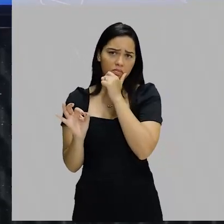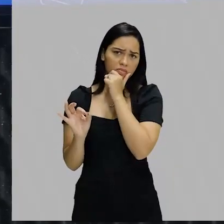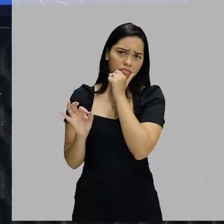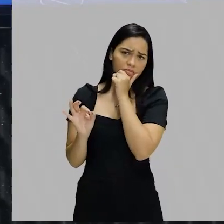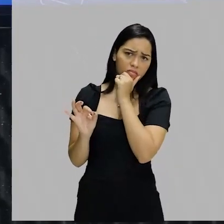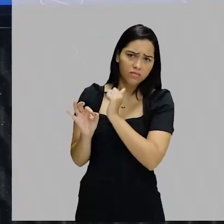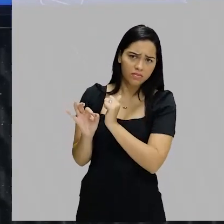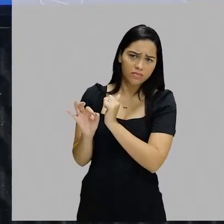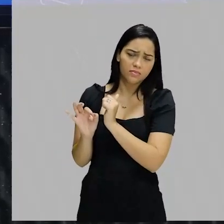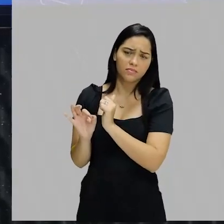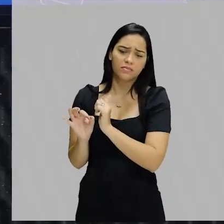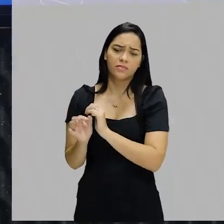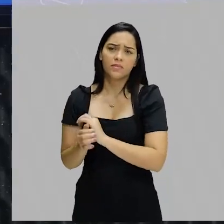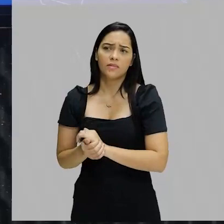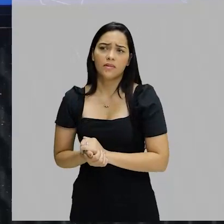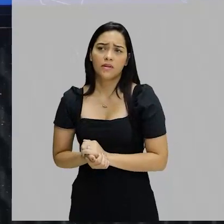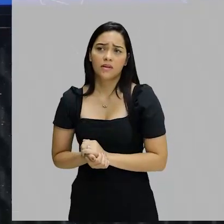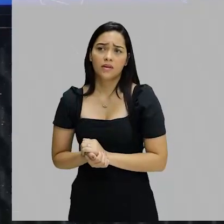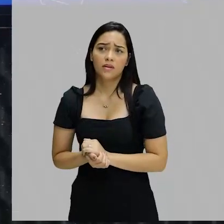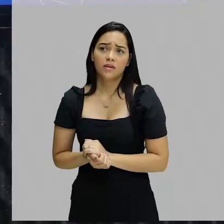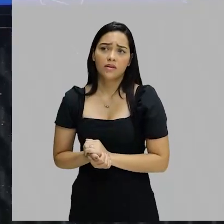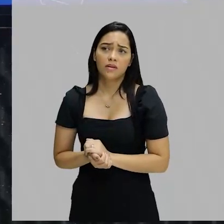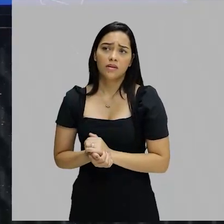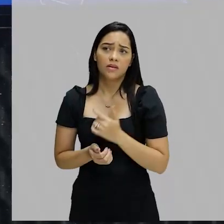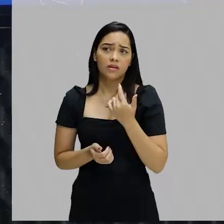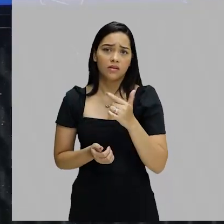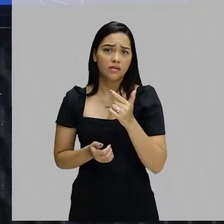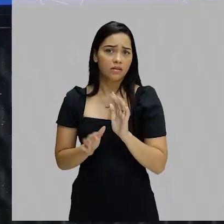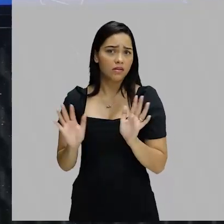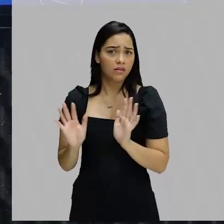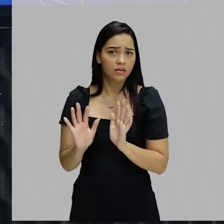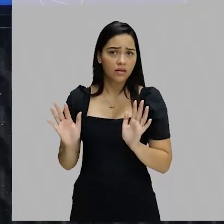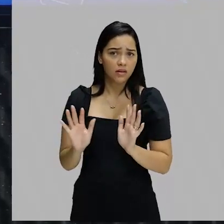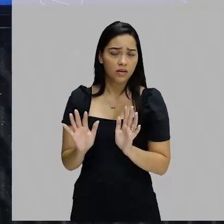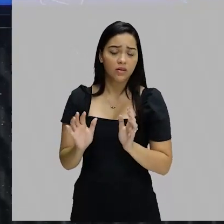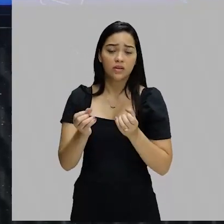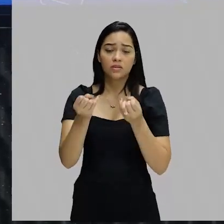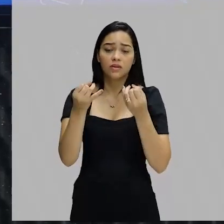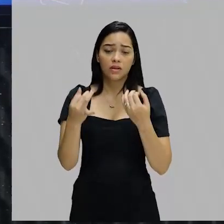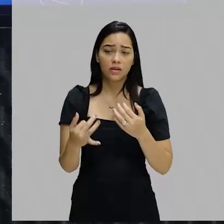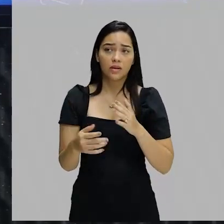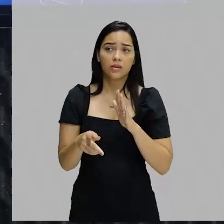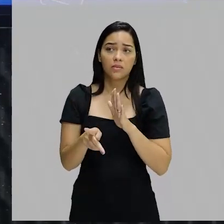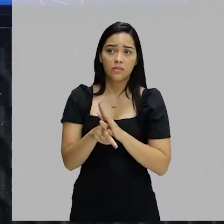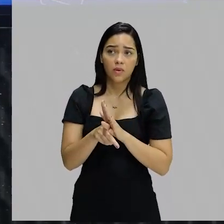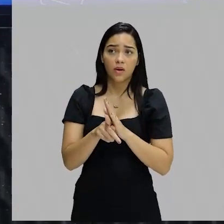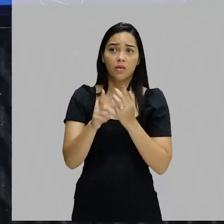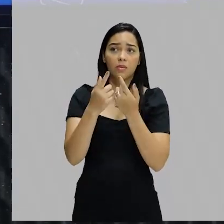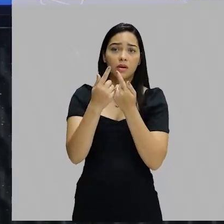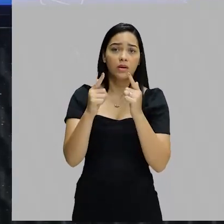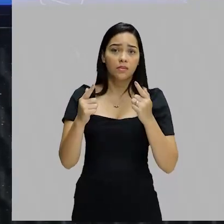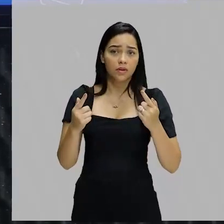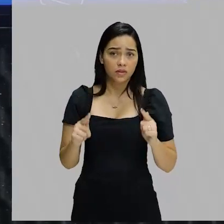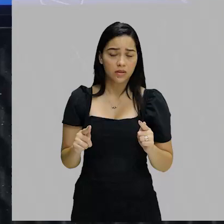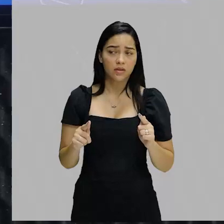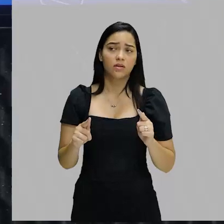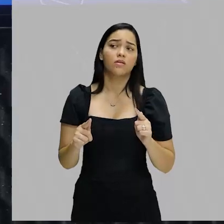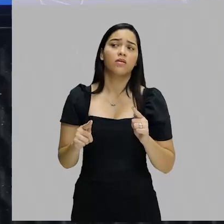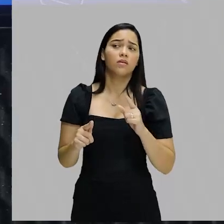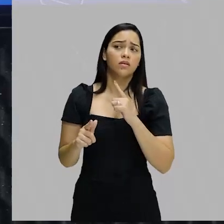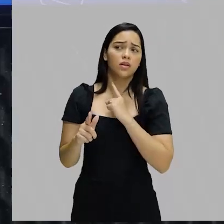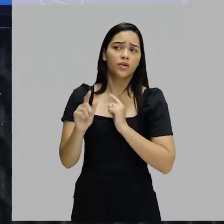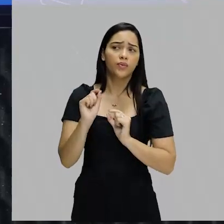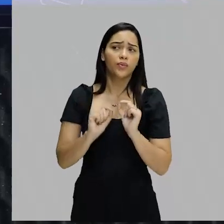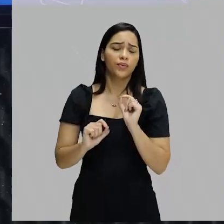se identificam com o gênero masculino. Nós não estamos tratando disso, nós estamos tratando de uma categoria gramatical, nós estamos